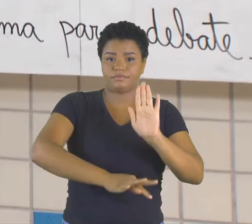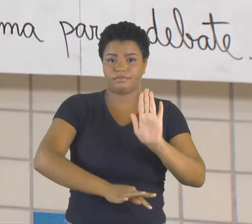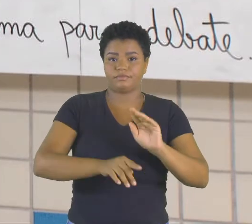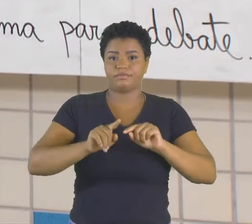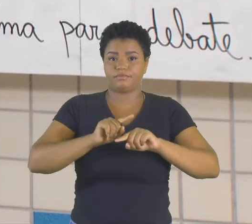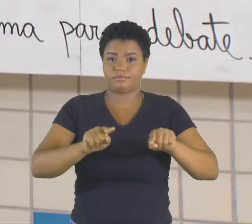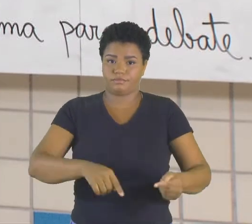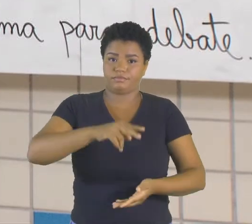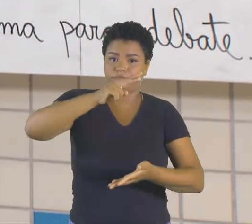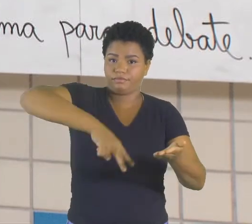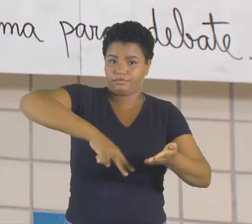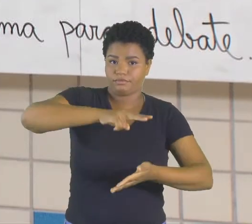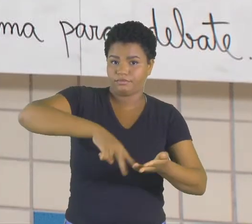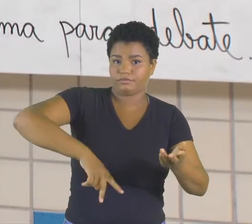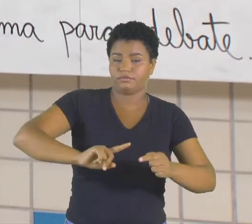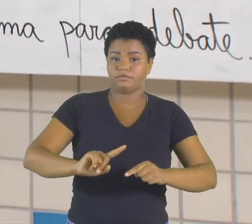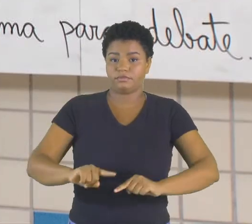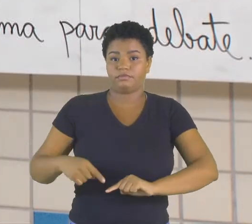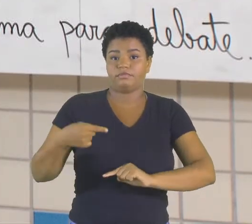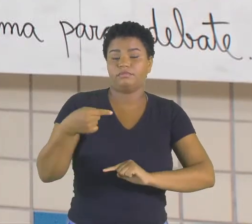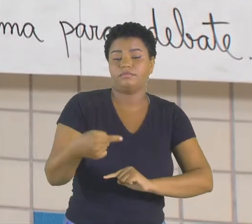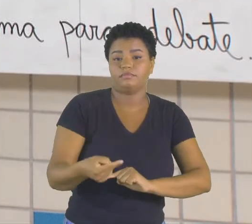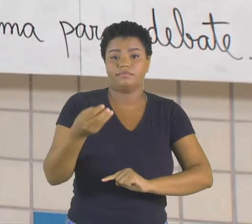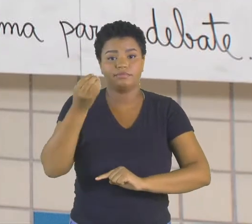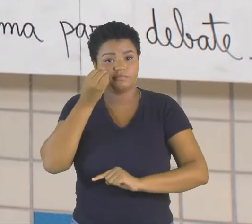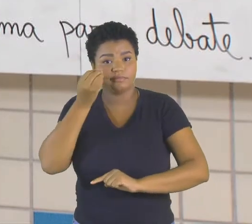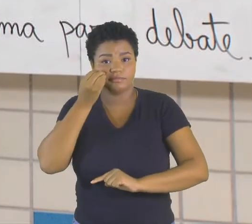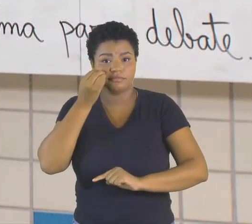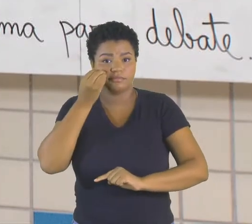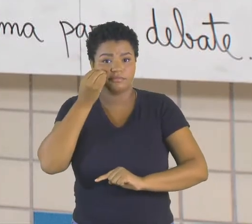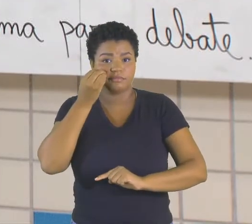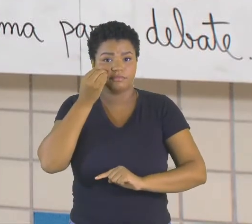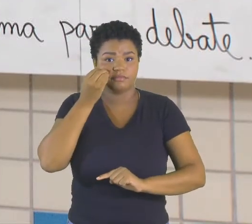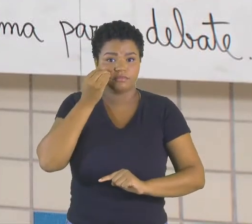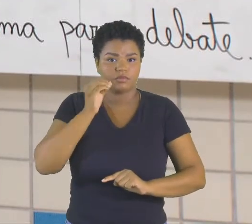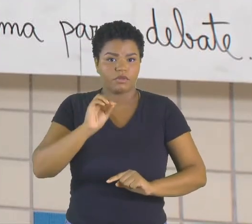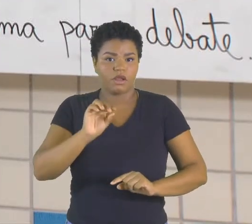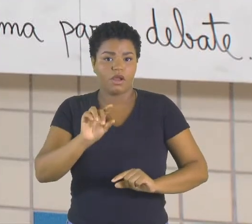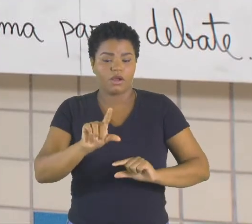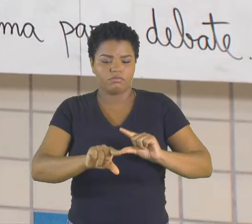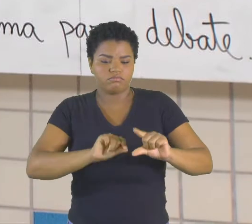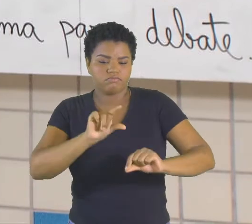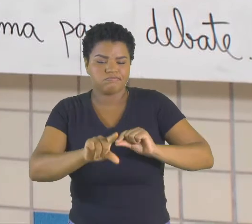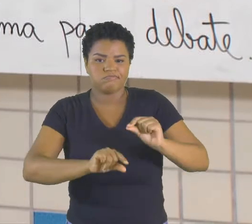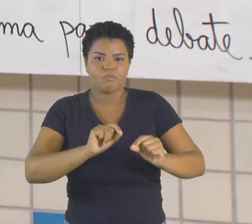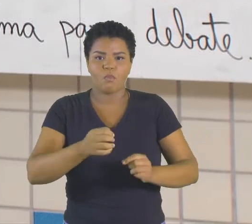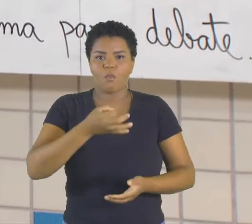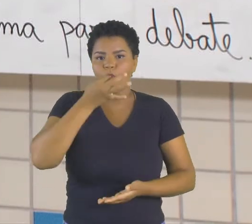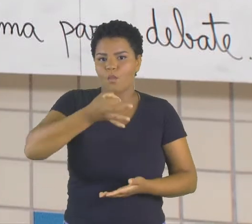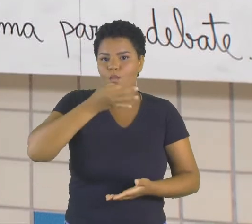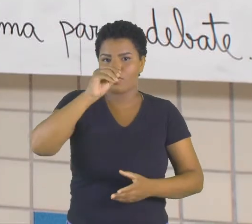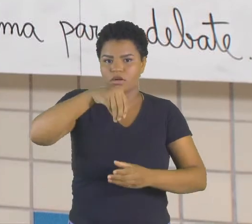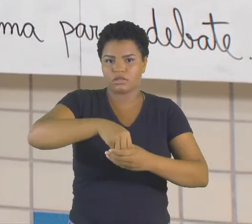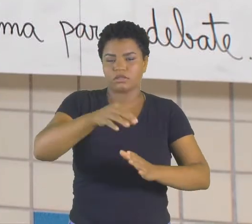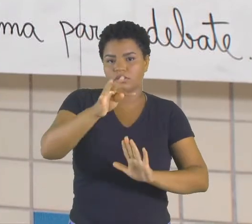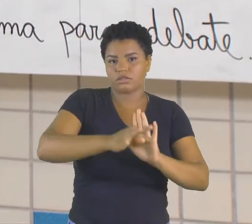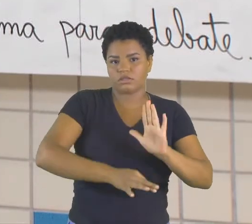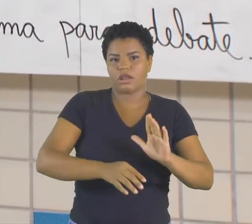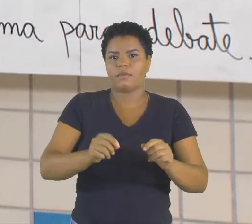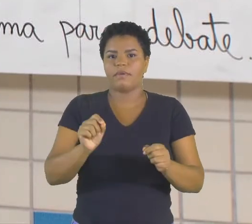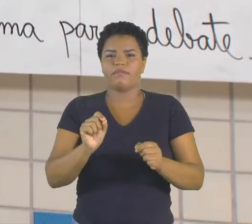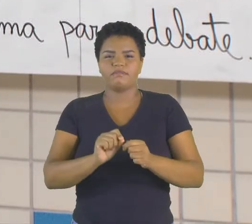vocês lerem e depois tentarem tirar os argumentos daquele texto para tentar fazer um debate regrado, né?